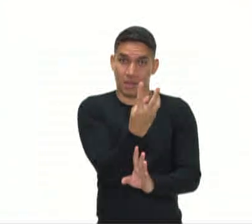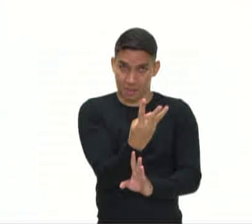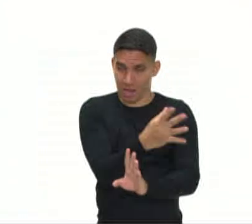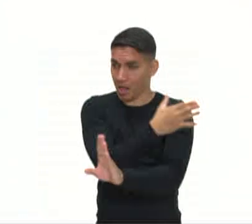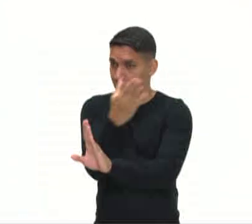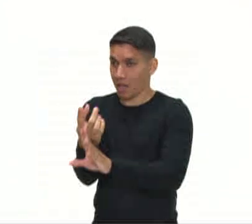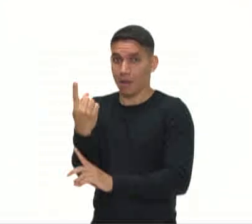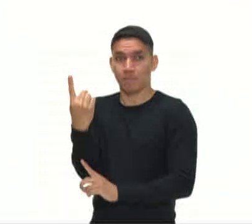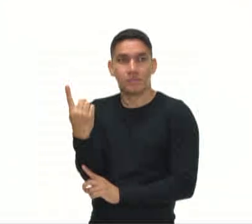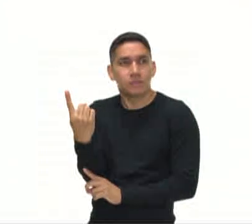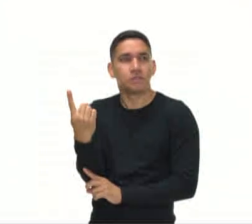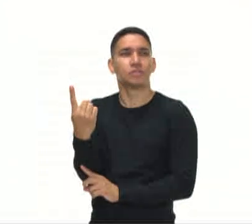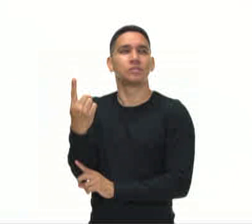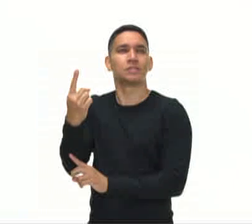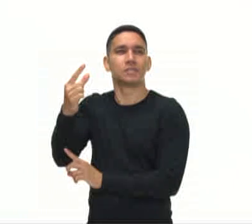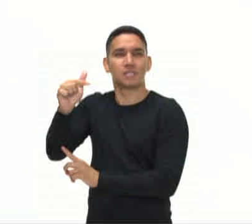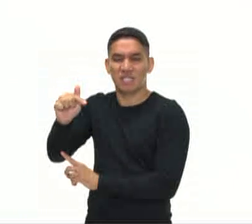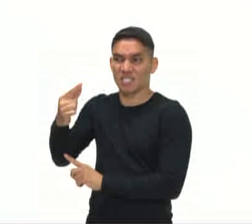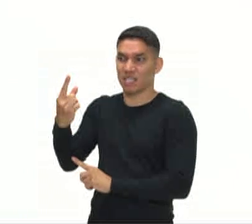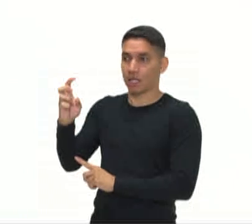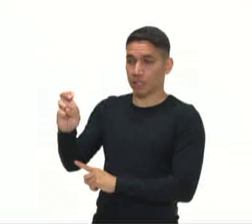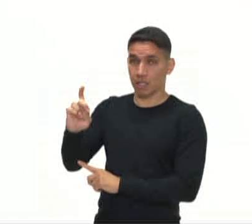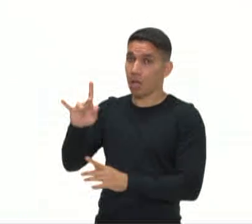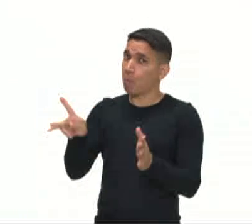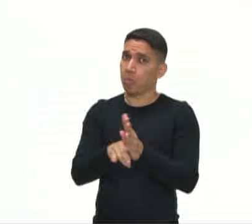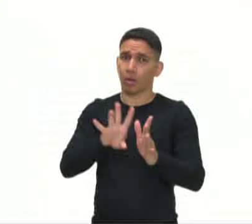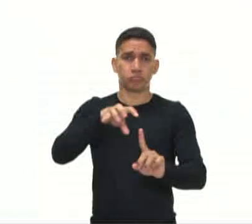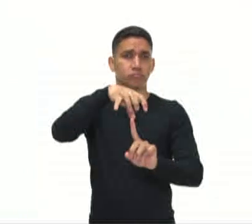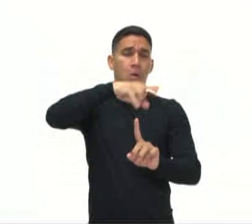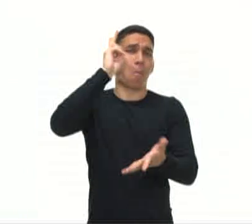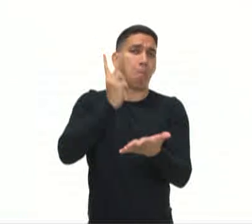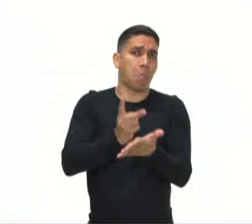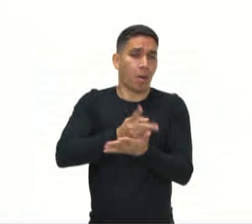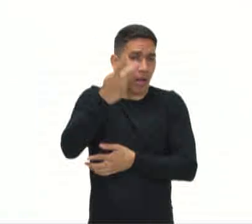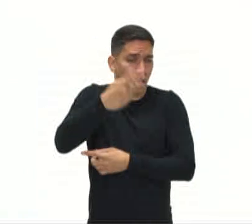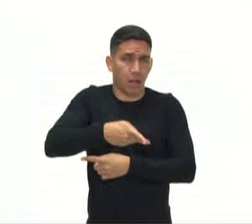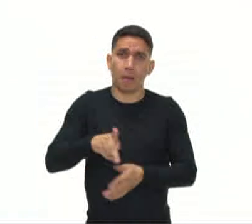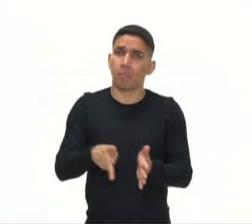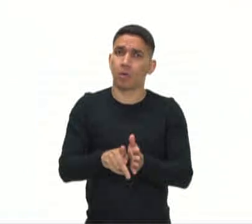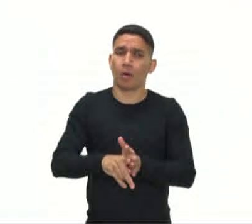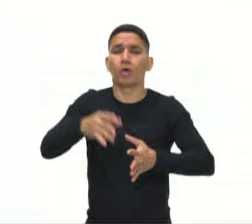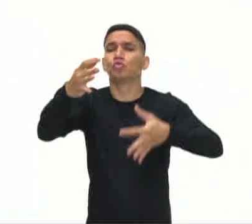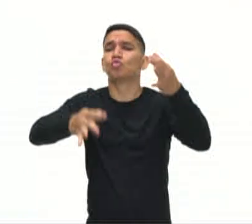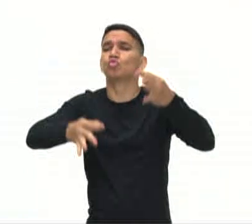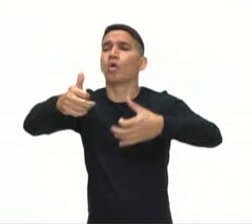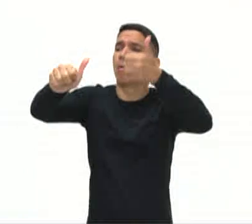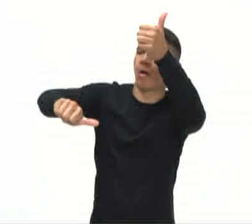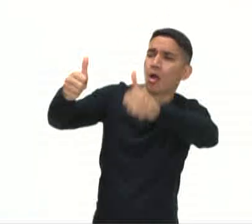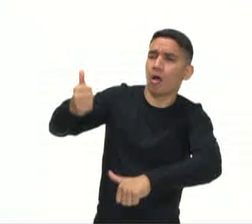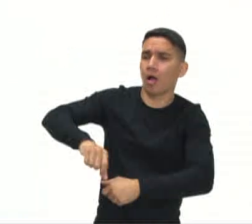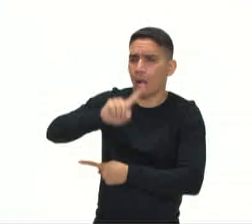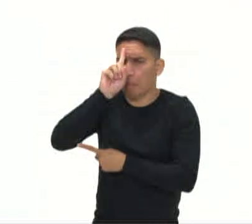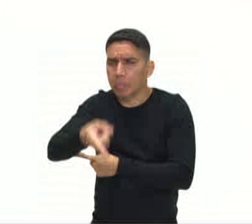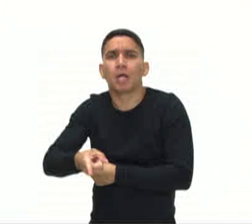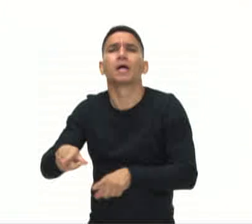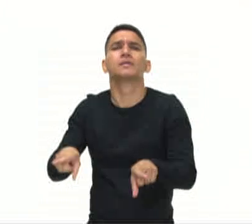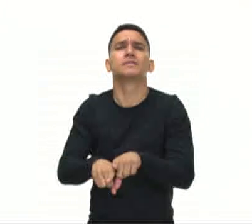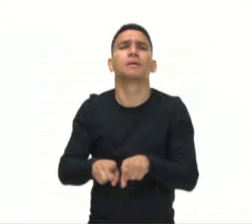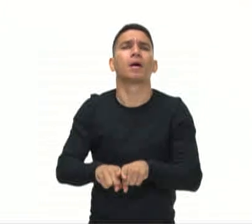1715. Centralizando o poder, ele próprio julgava, punia e fiscalizava as